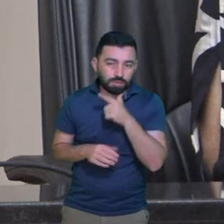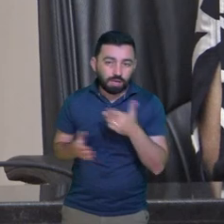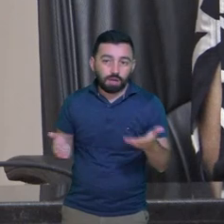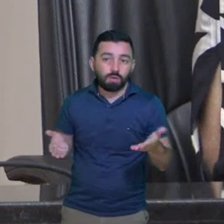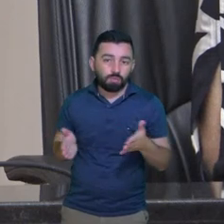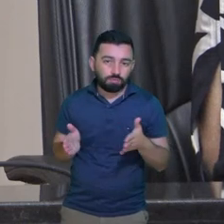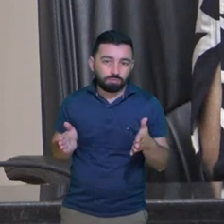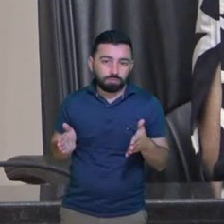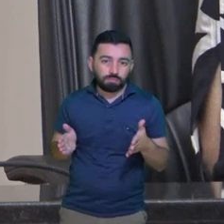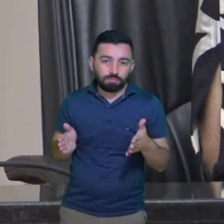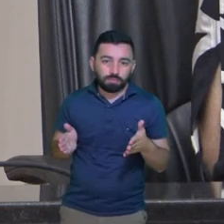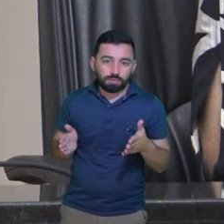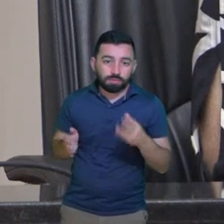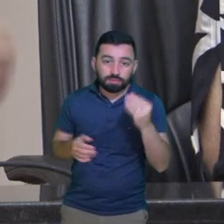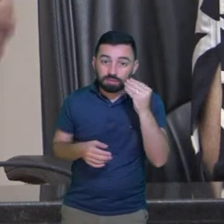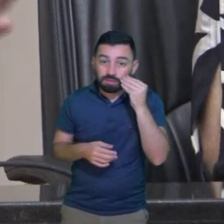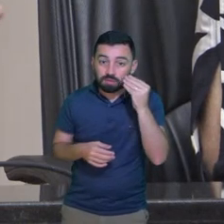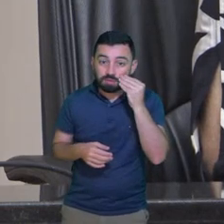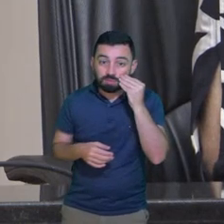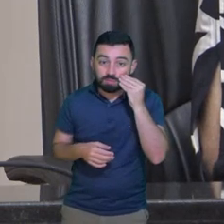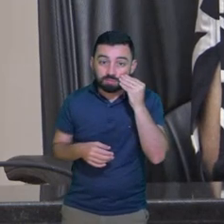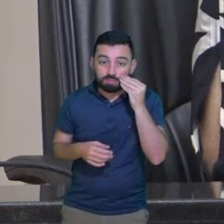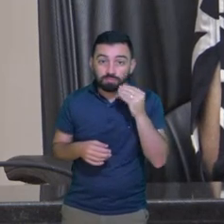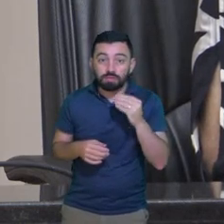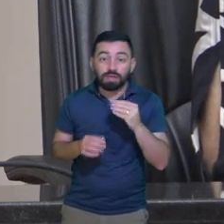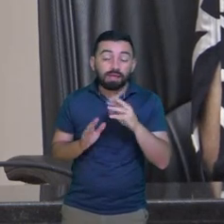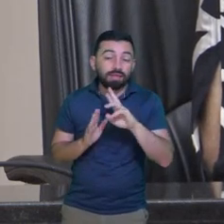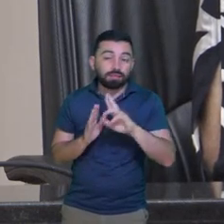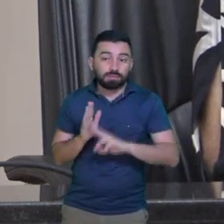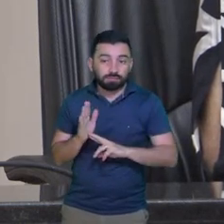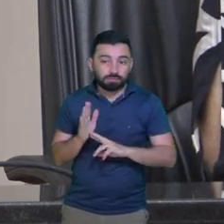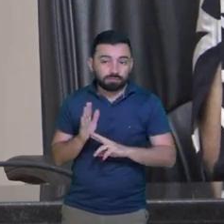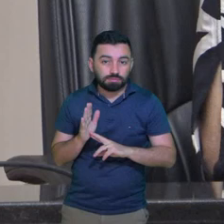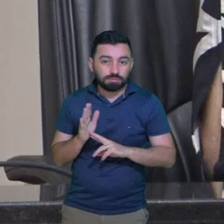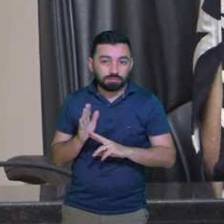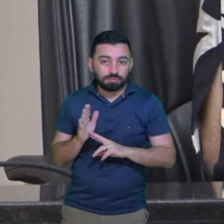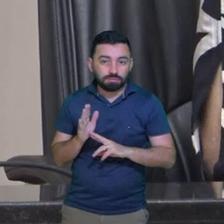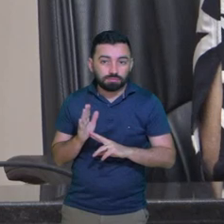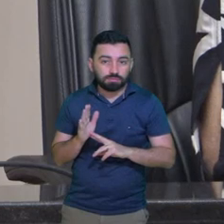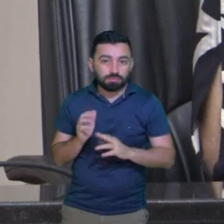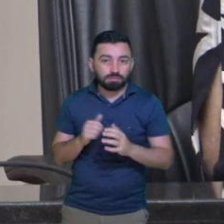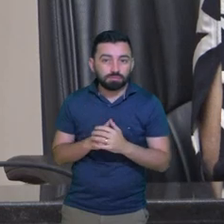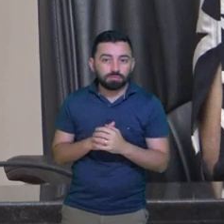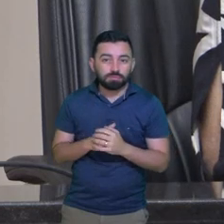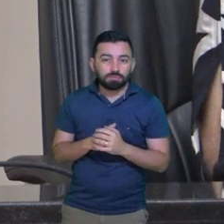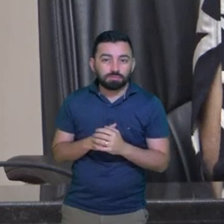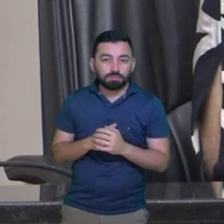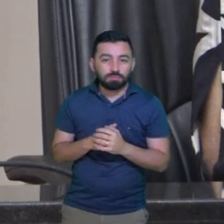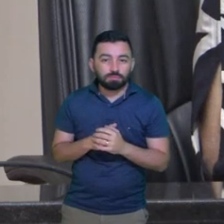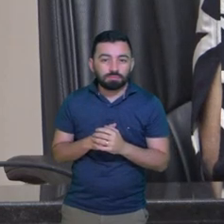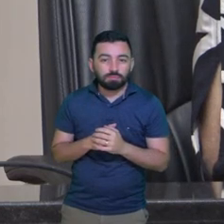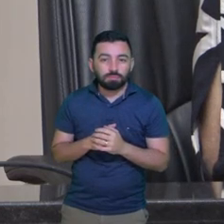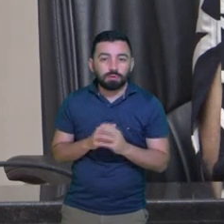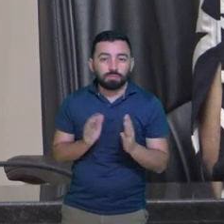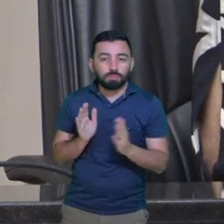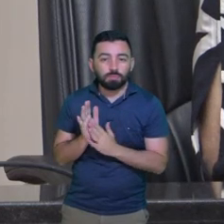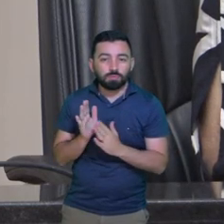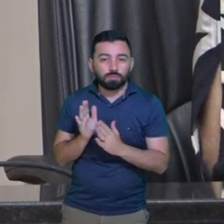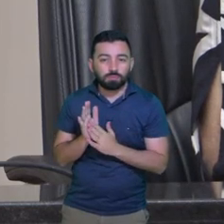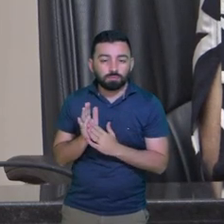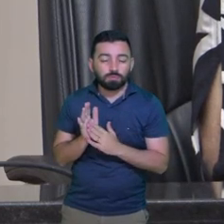é tentar fazer o seguinte a redação deixe-me ver aqui na proposição a